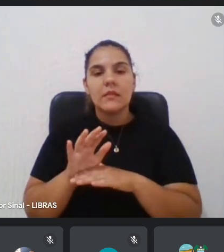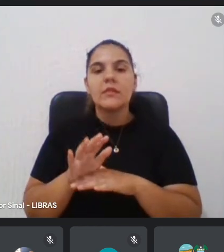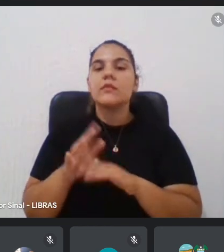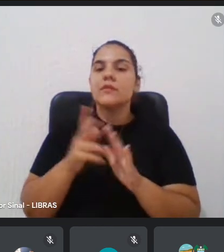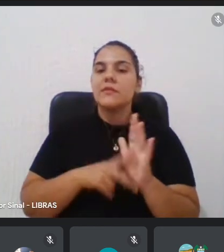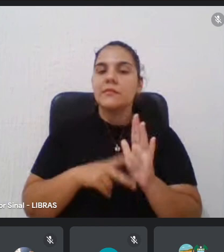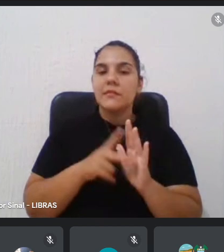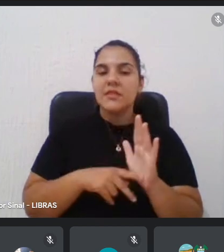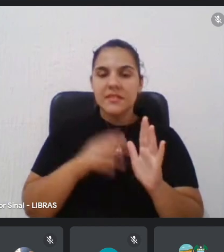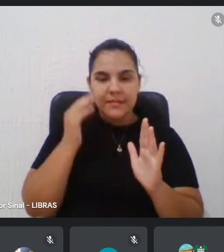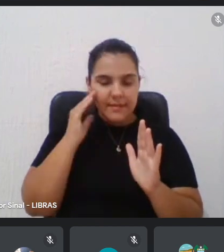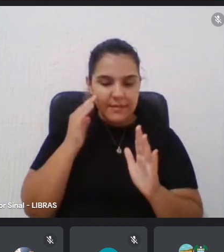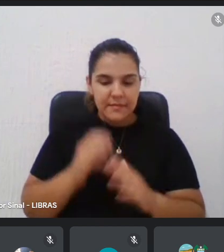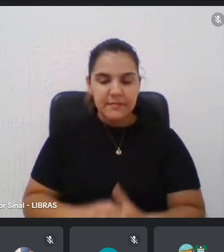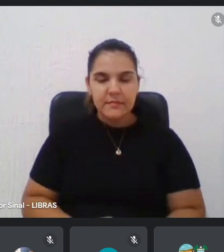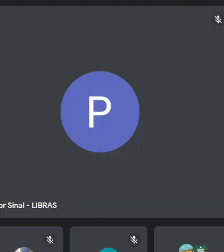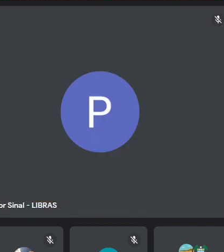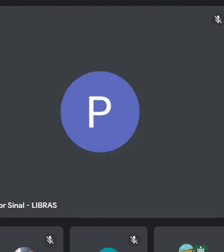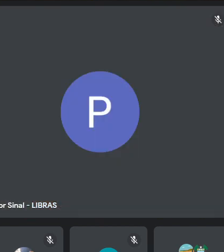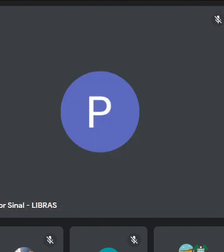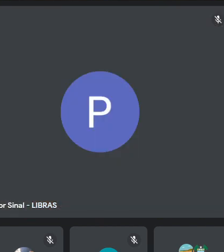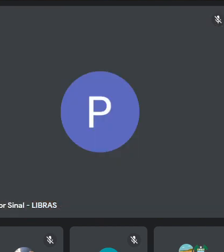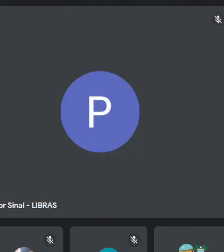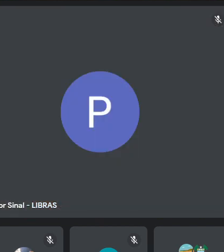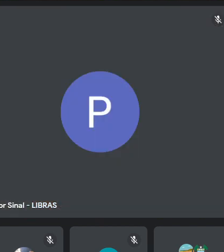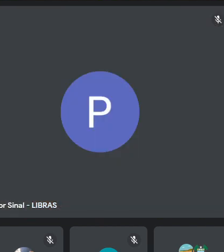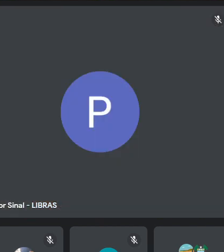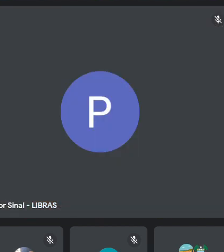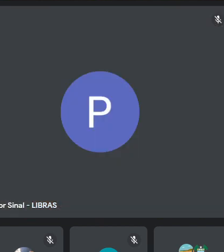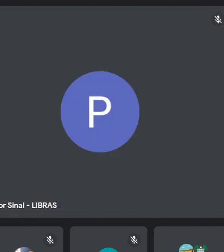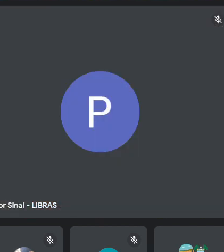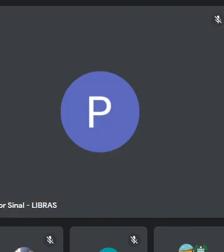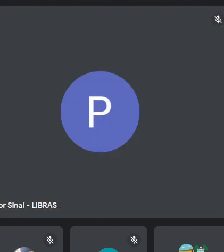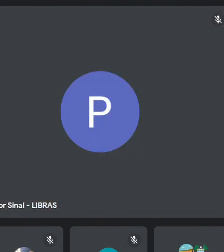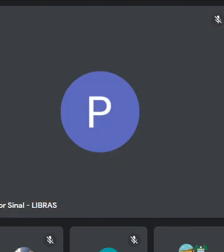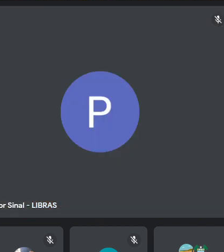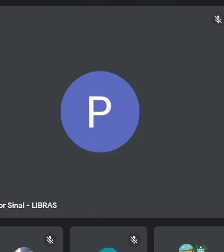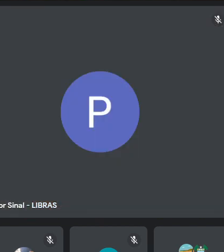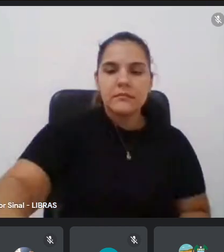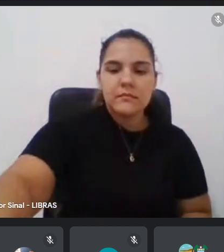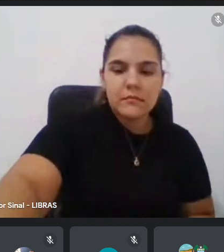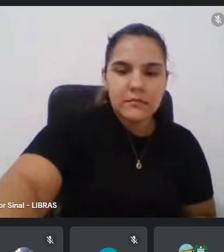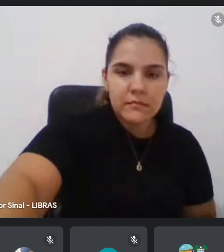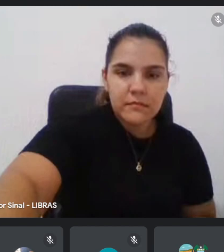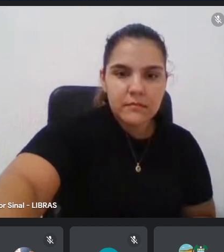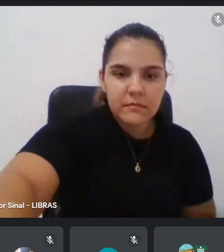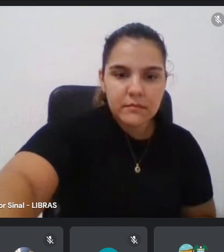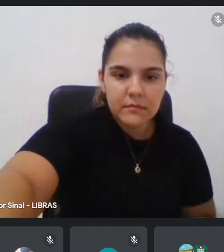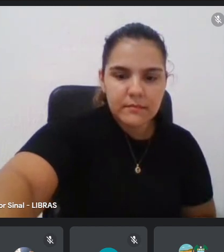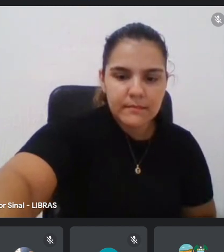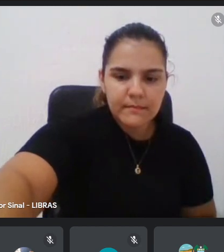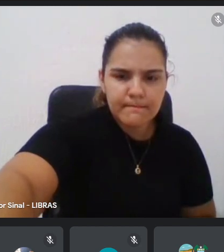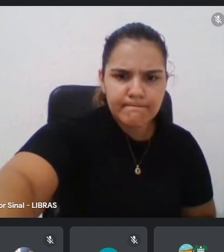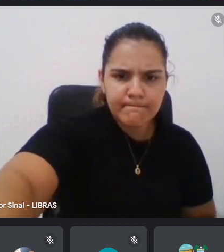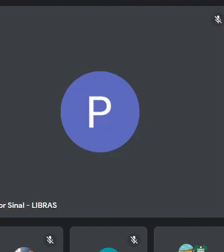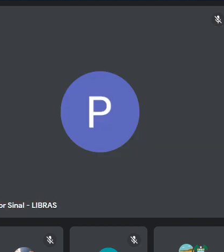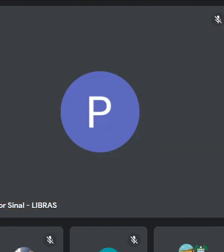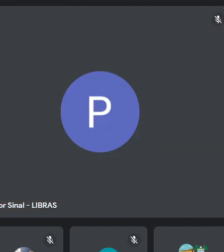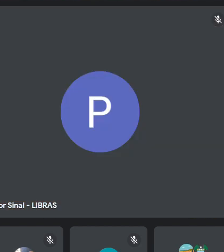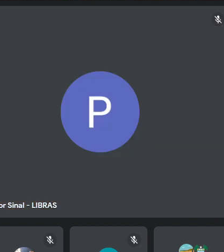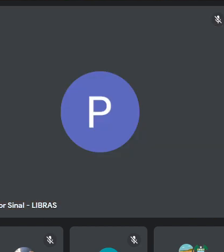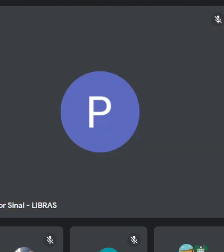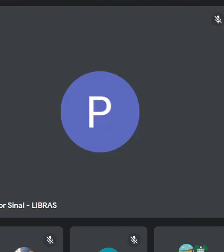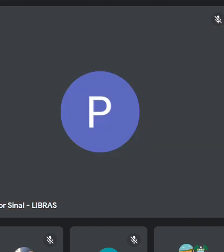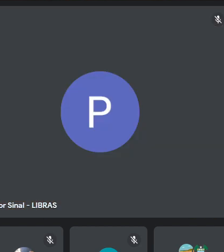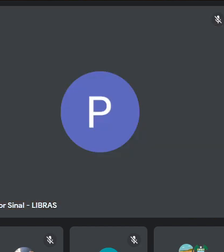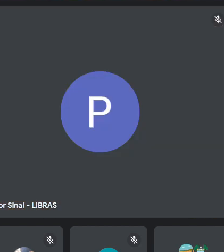O terceiro inciso é para quem quer ter formação em audiovisual. Desde a quem nunca